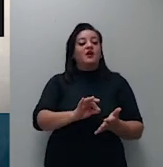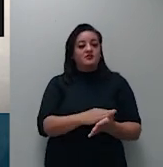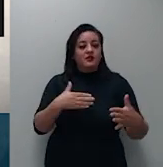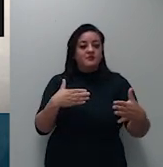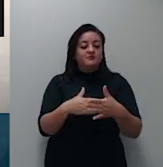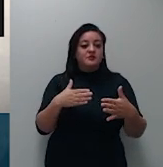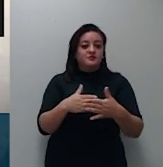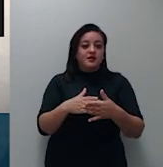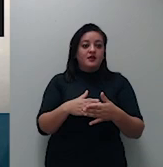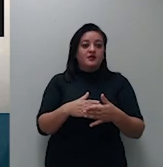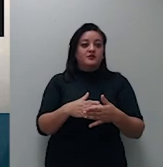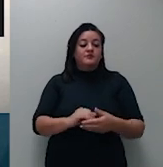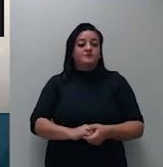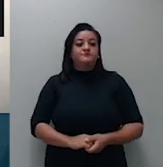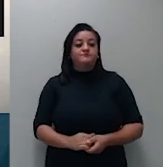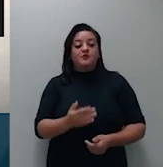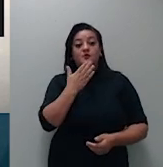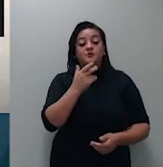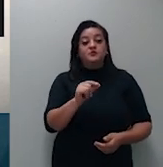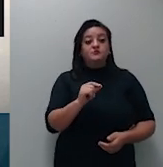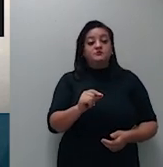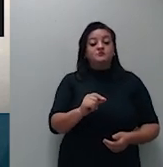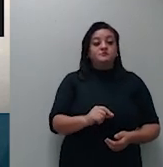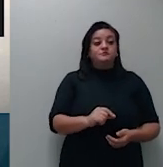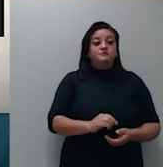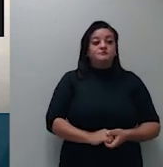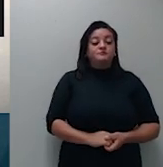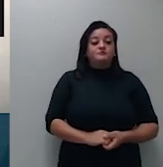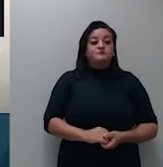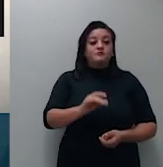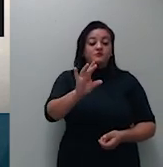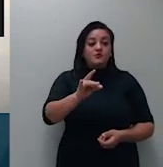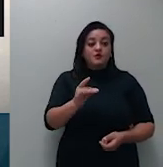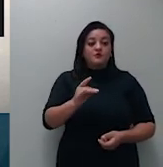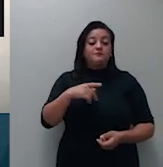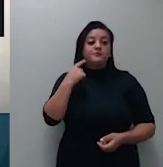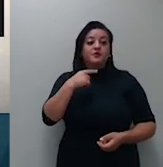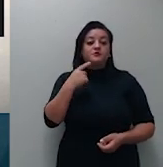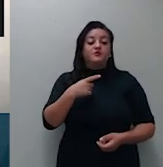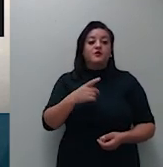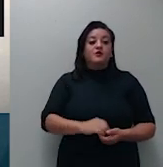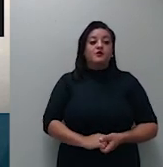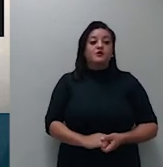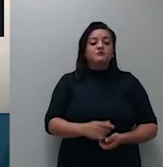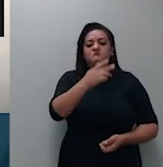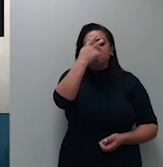registrado em impedimento o pedido de preferência